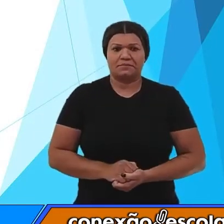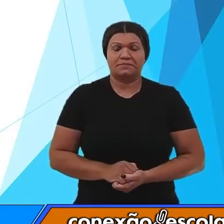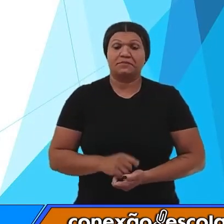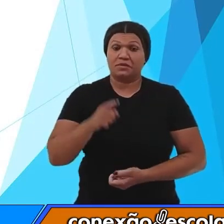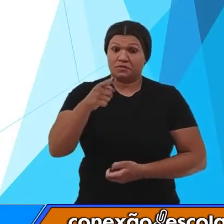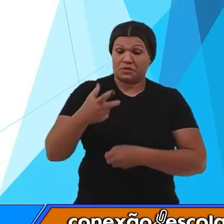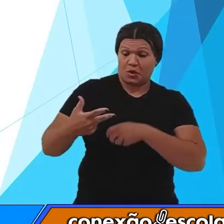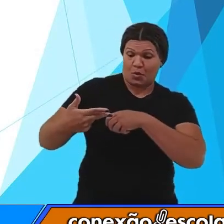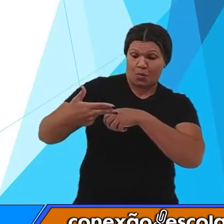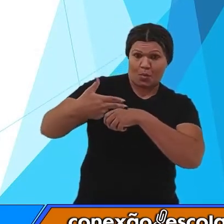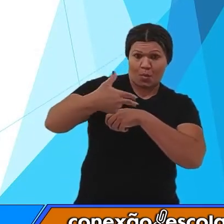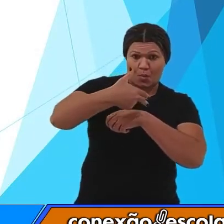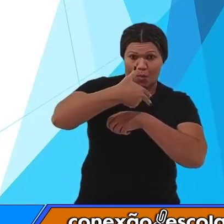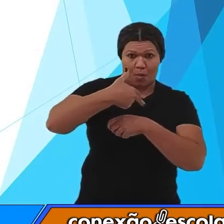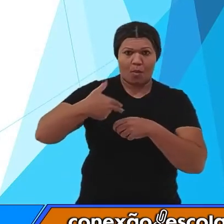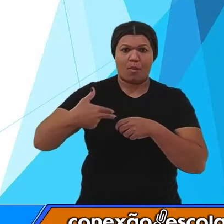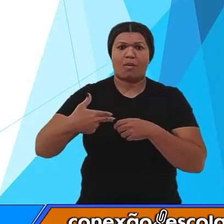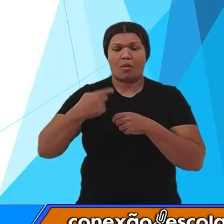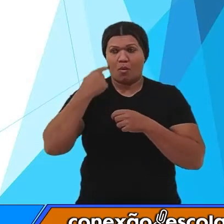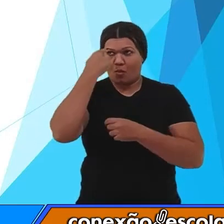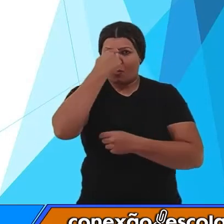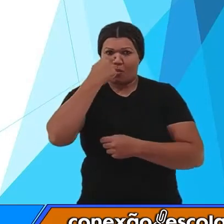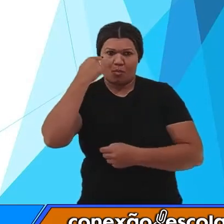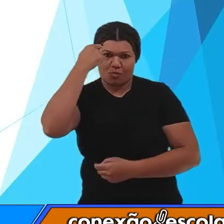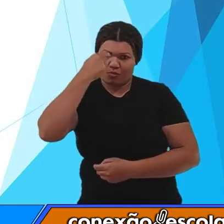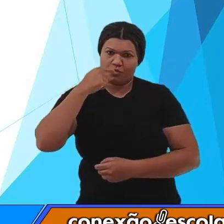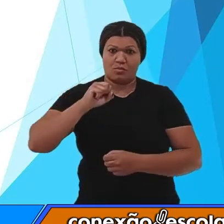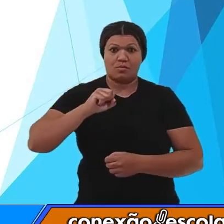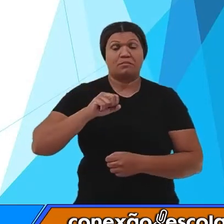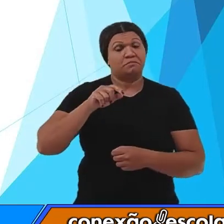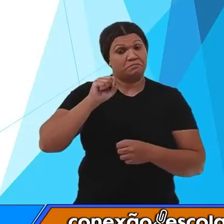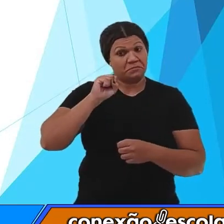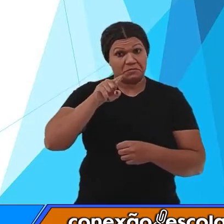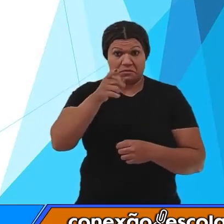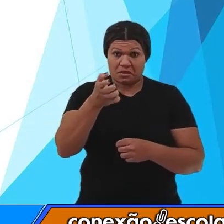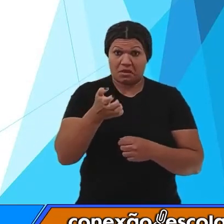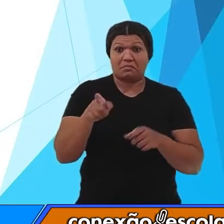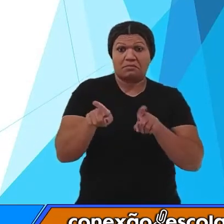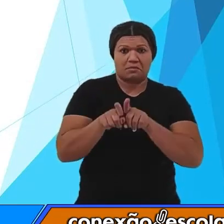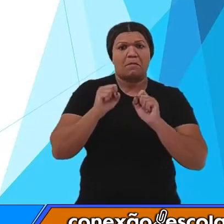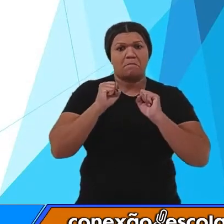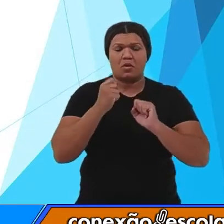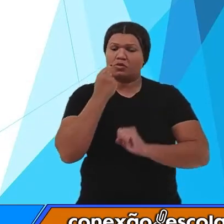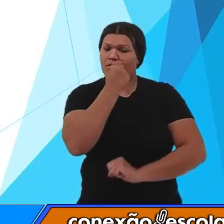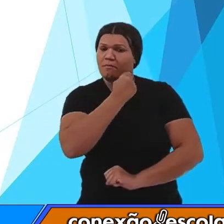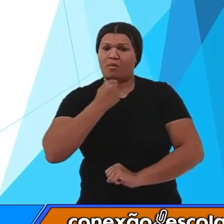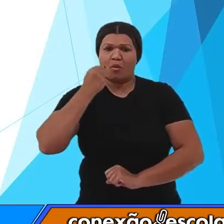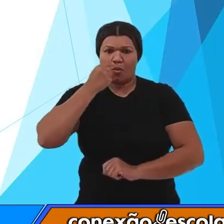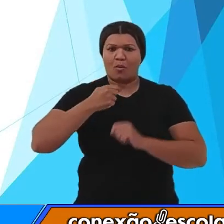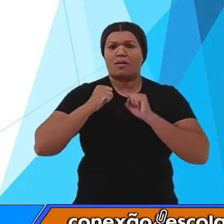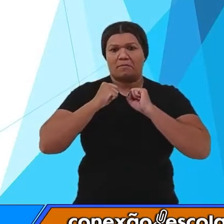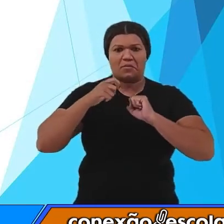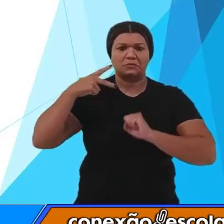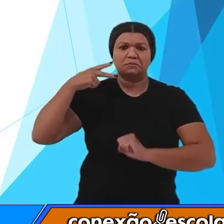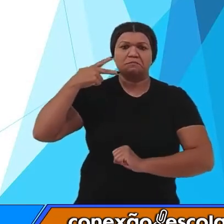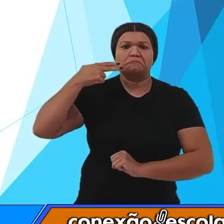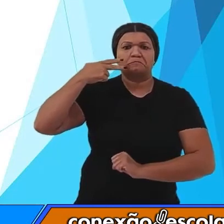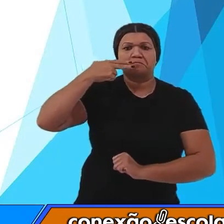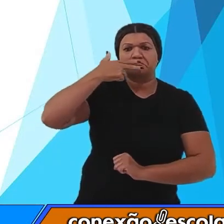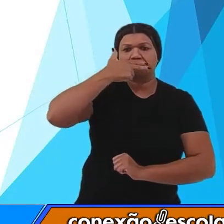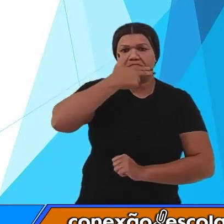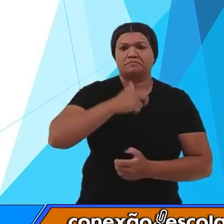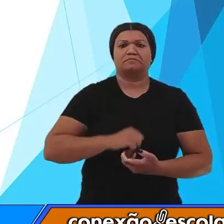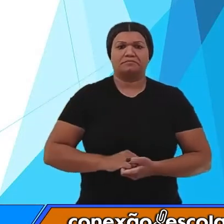Recorte com uma tesoura fina ou um estilete onde será o olho. Se você quiser também, pode recortar onde será a boca da